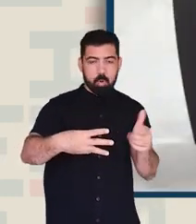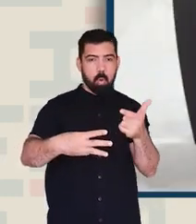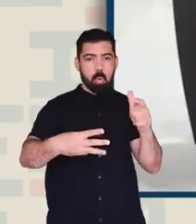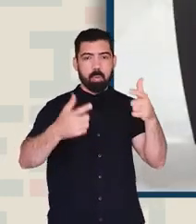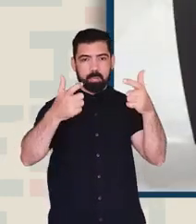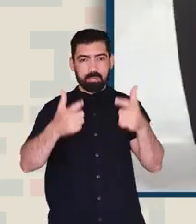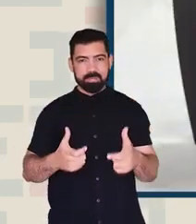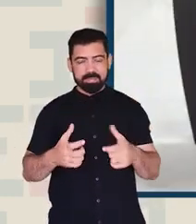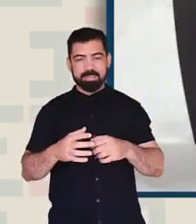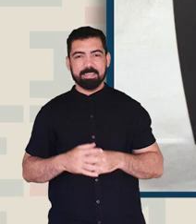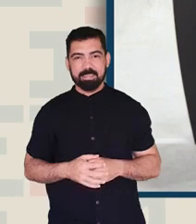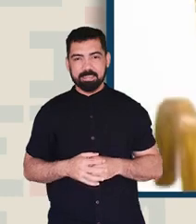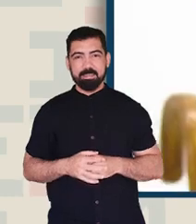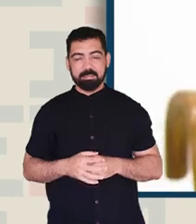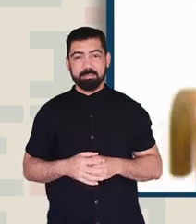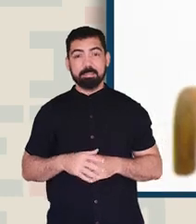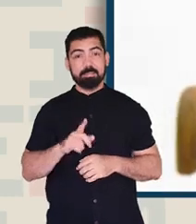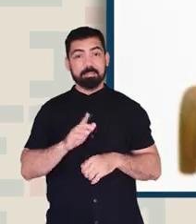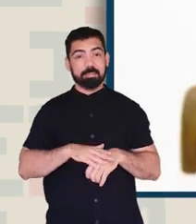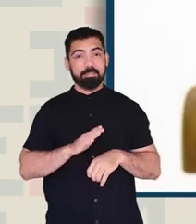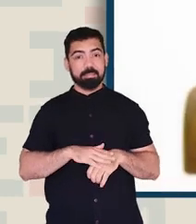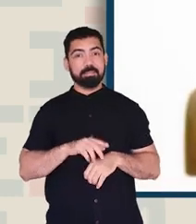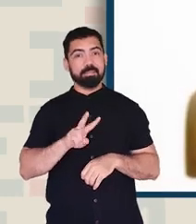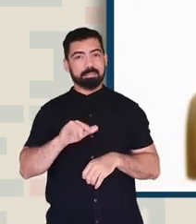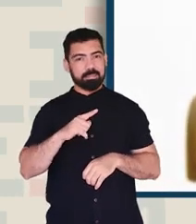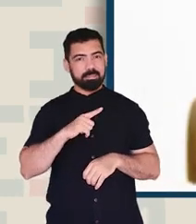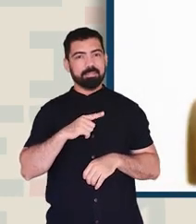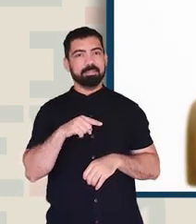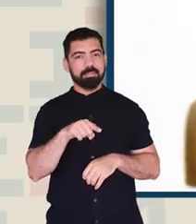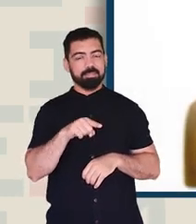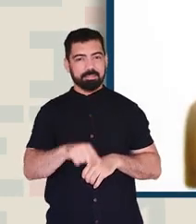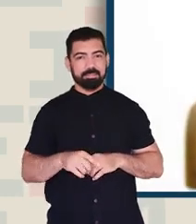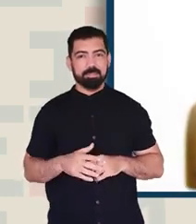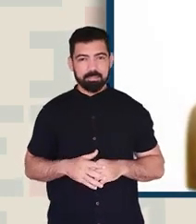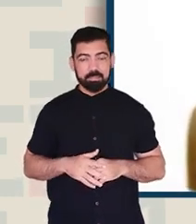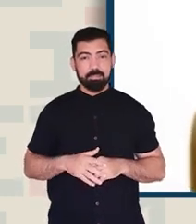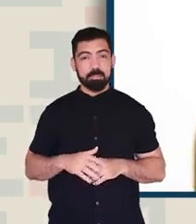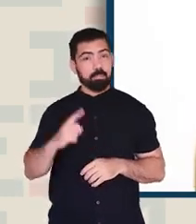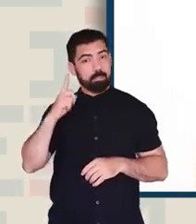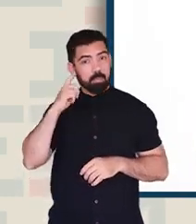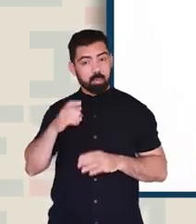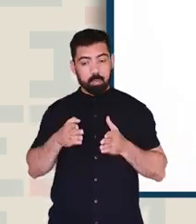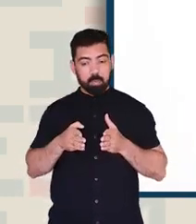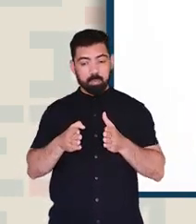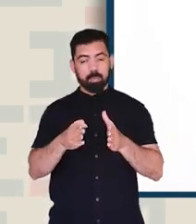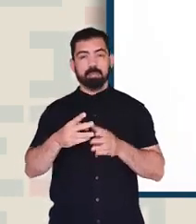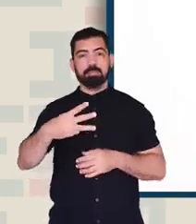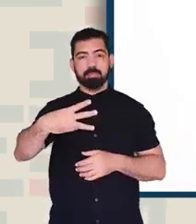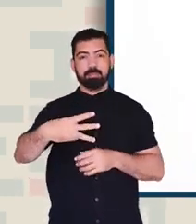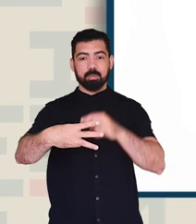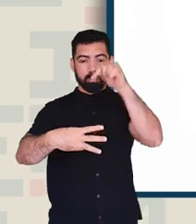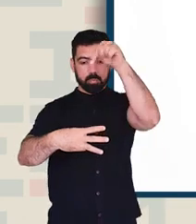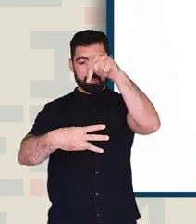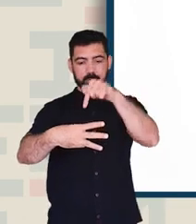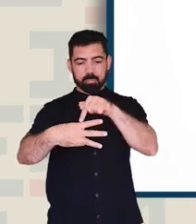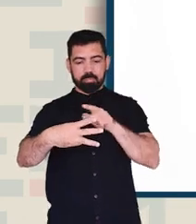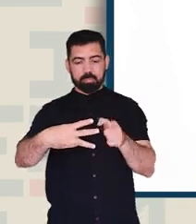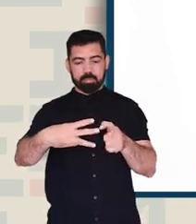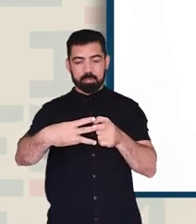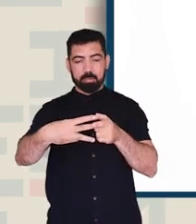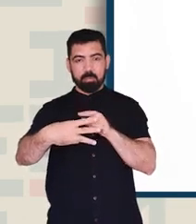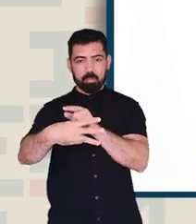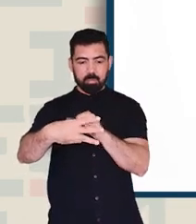essa bomba menor aqui, é ela que vai ser acionada, tá? Então, o ar que estava vindo por aqui, passou, e quando ele chega